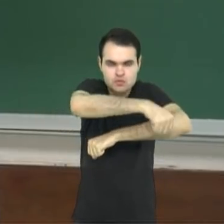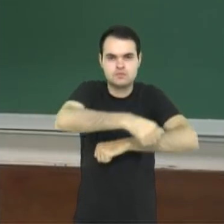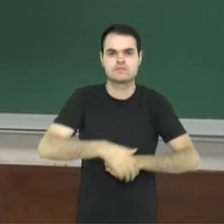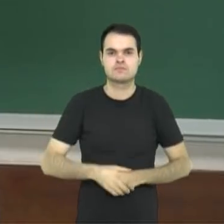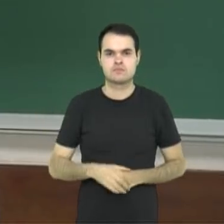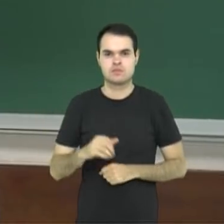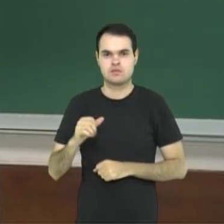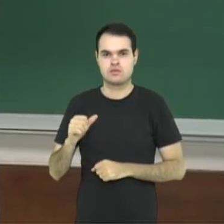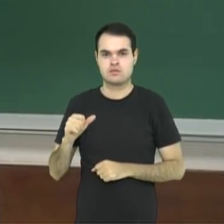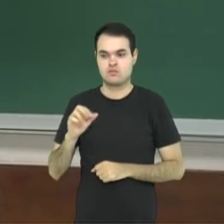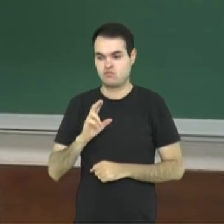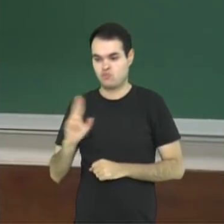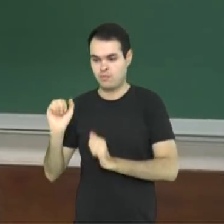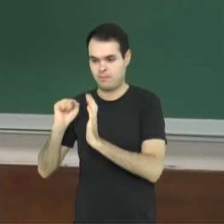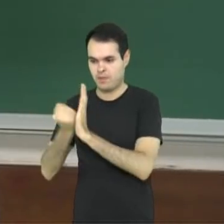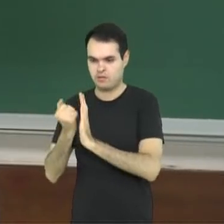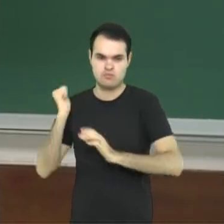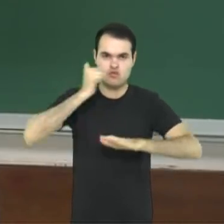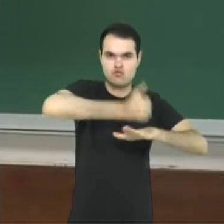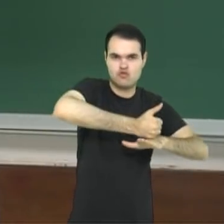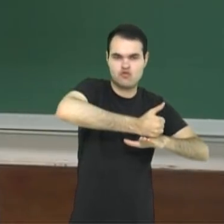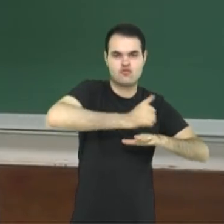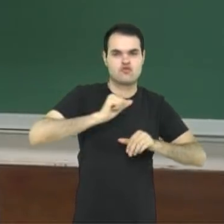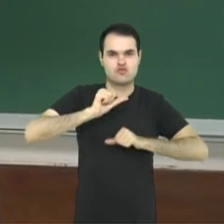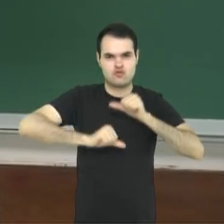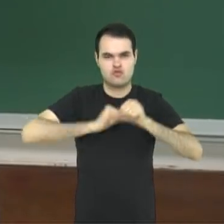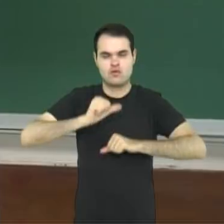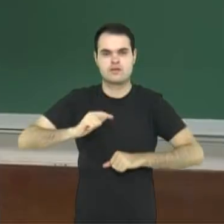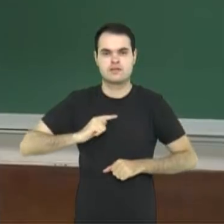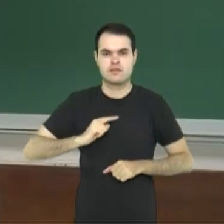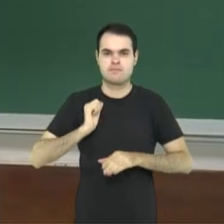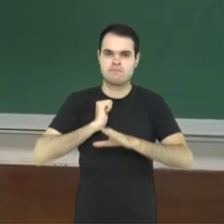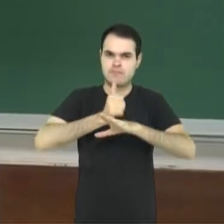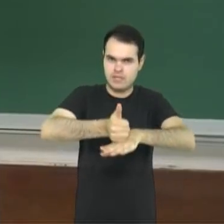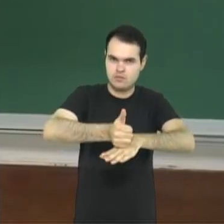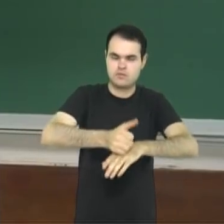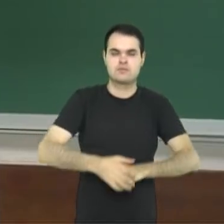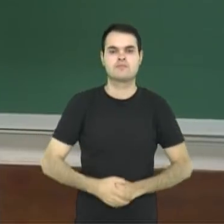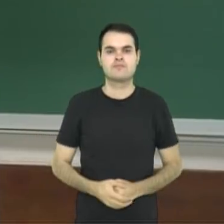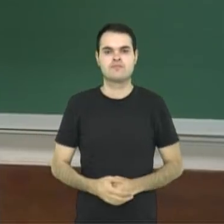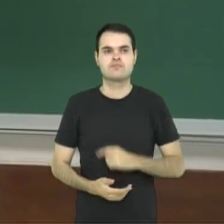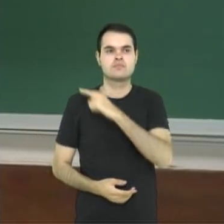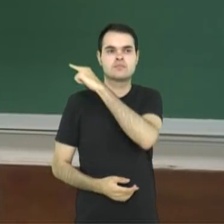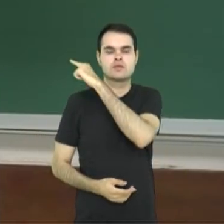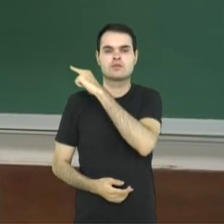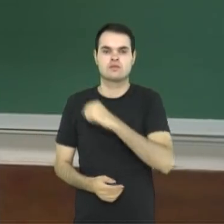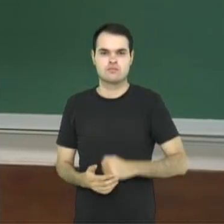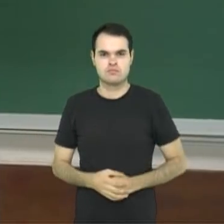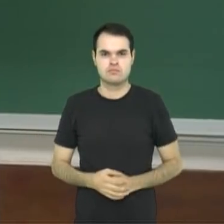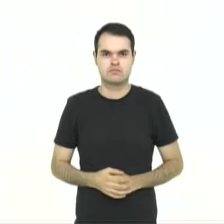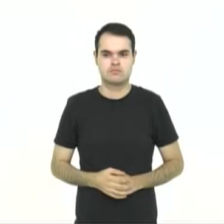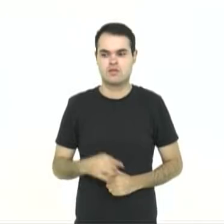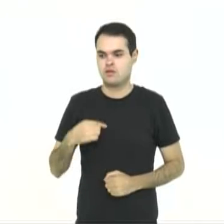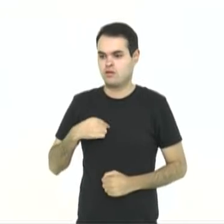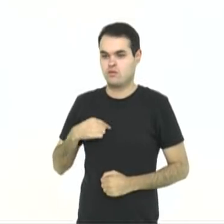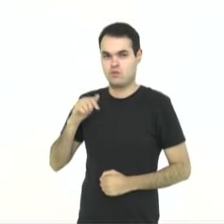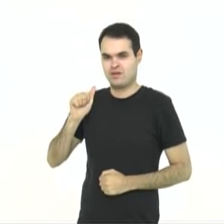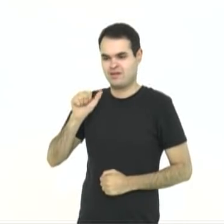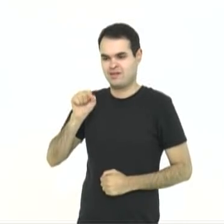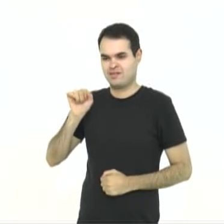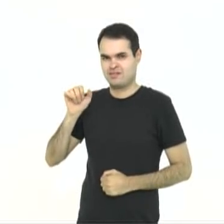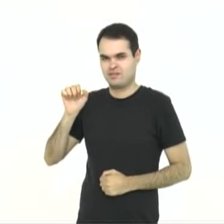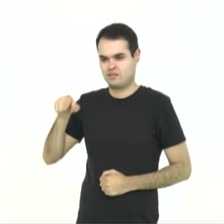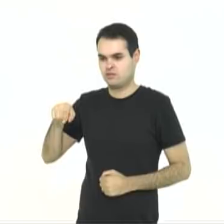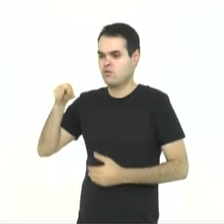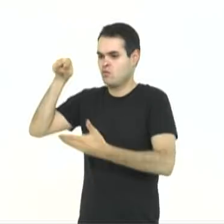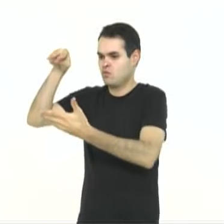a marca pelo produto, o produto pela marca, a gente tem casos de metonímia. E aqui, pessoal, ó, eu já li o Machado de Assis,